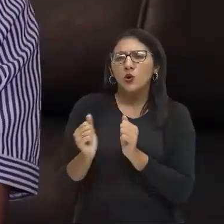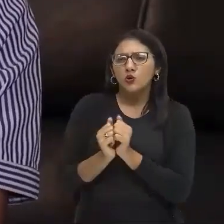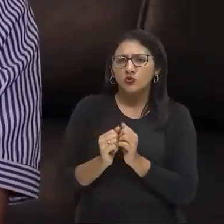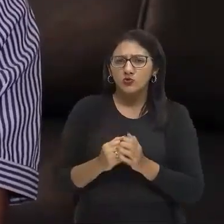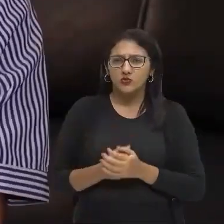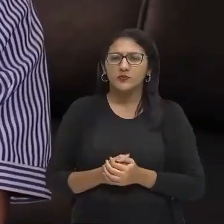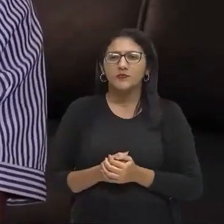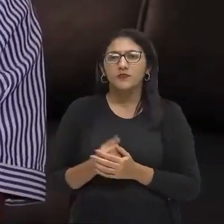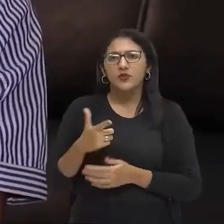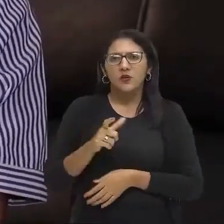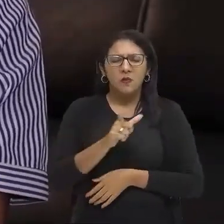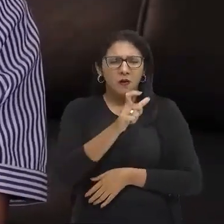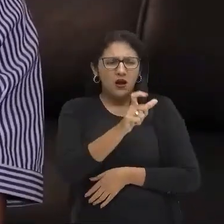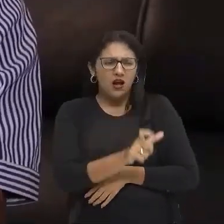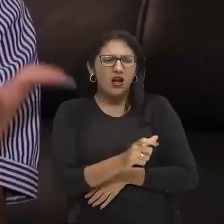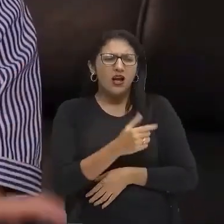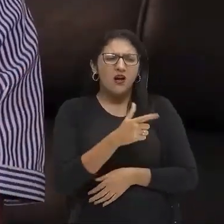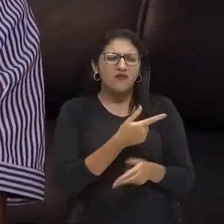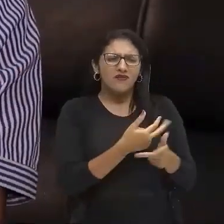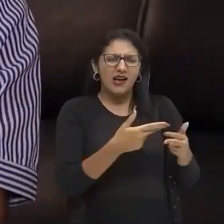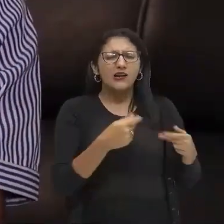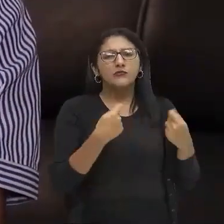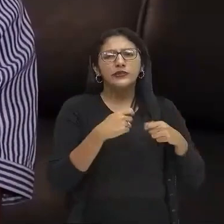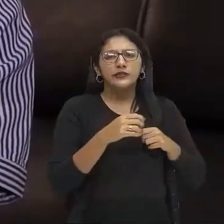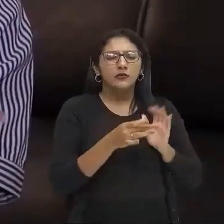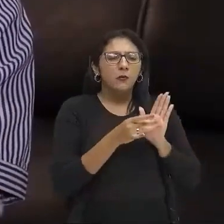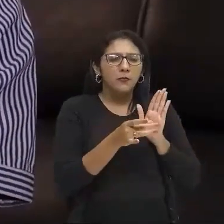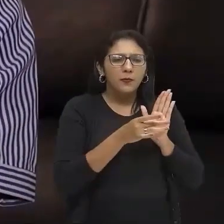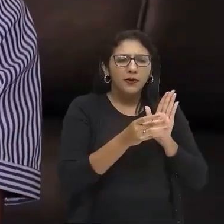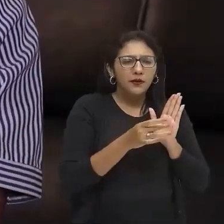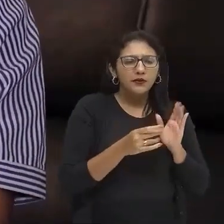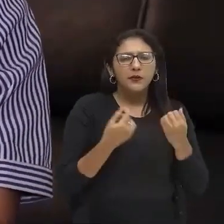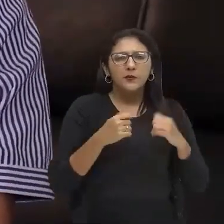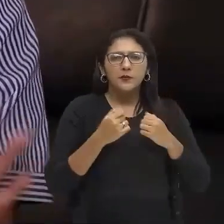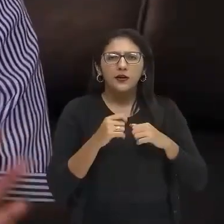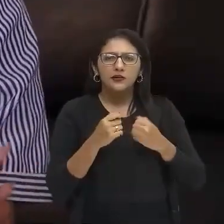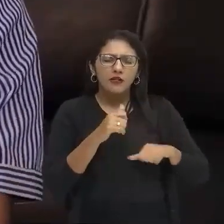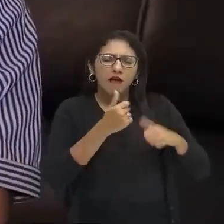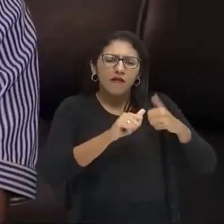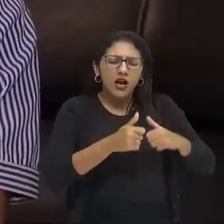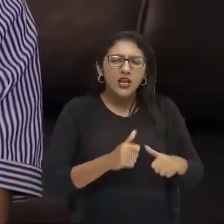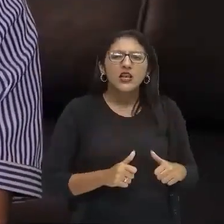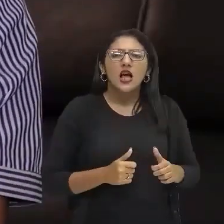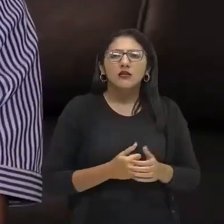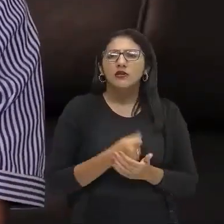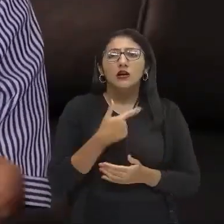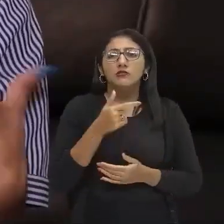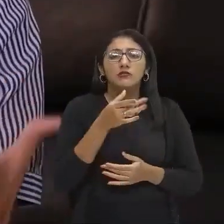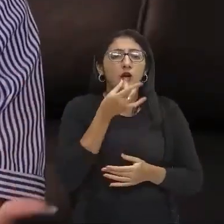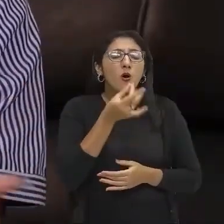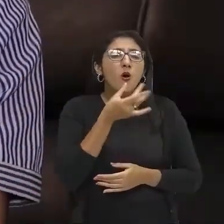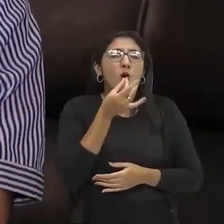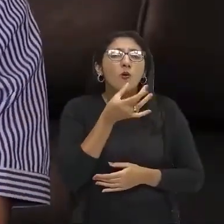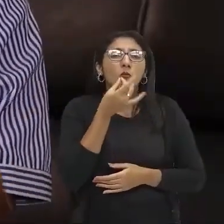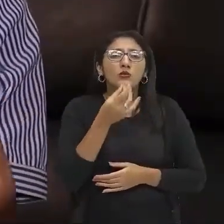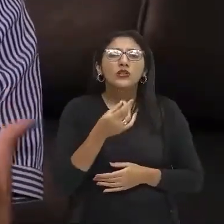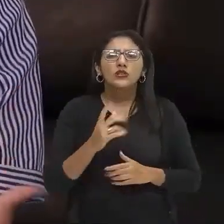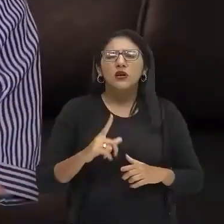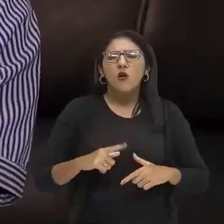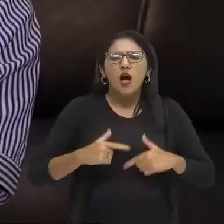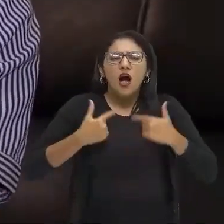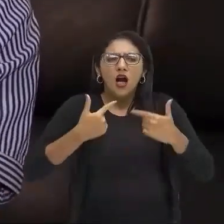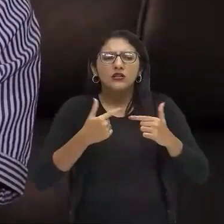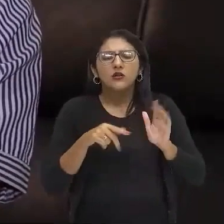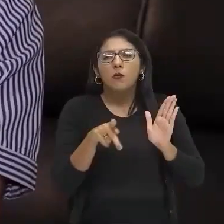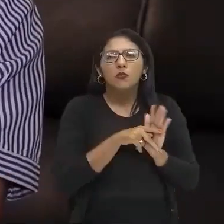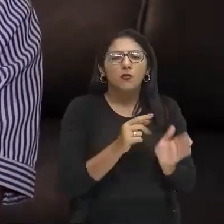Estes sempre precisam de uma opinião, precisam ser validados, eles não conseguem tomar nenhuma ação, nenhuma